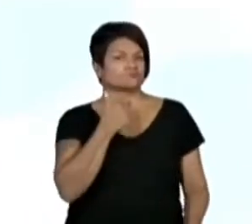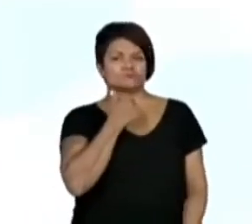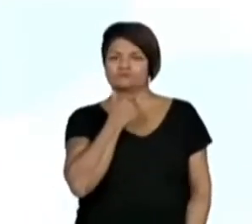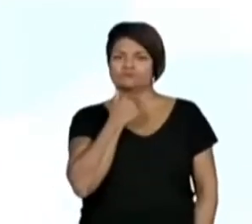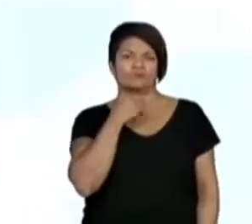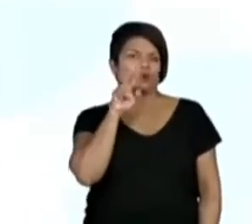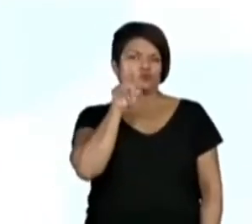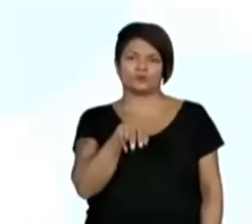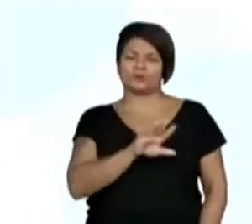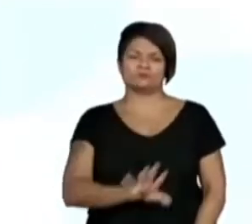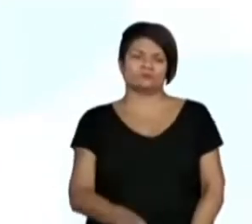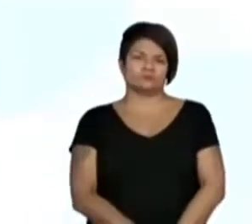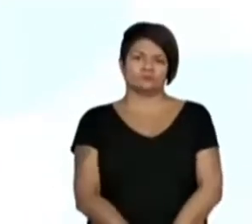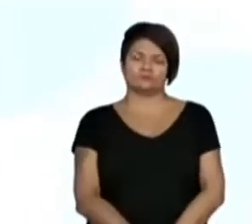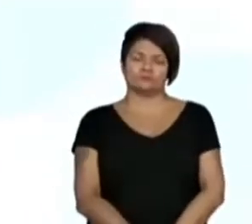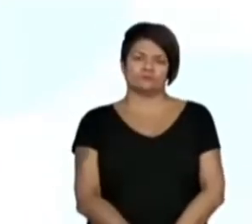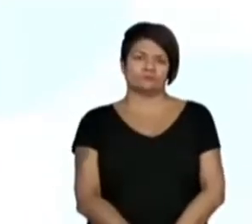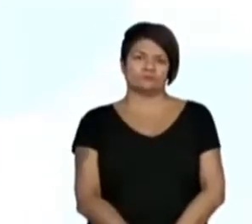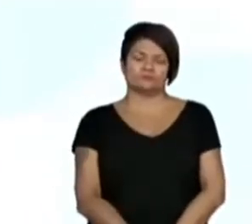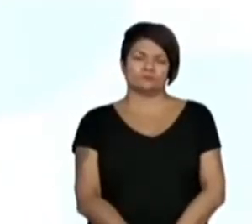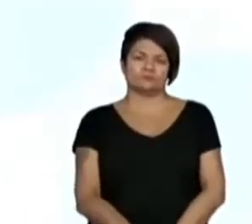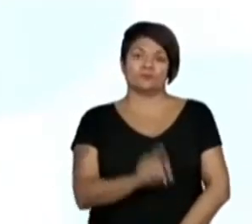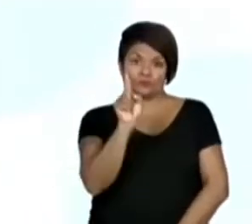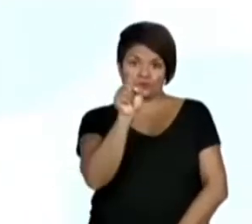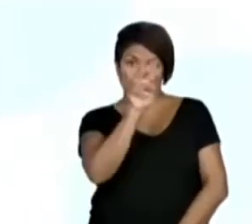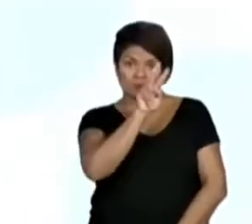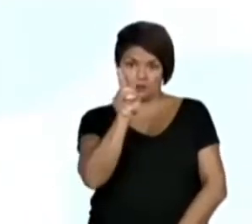ler é vocês.